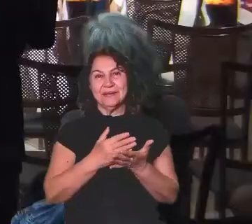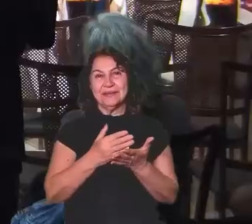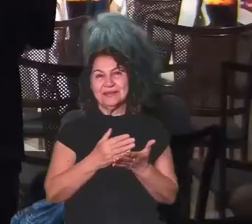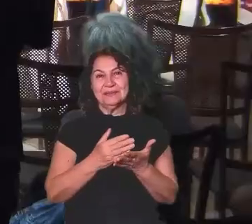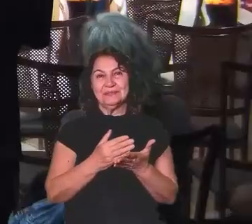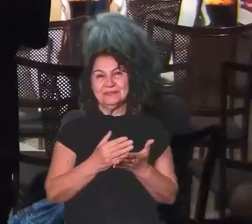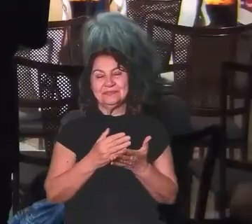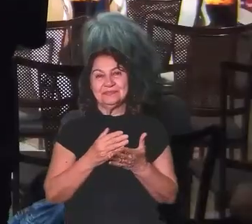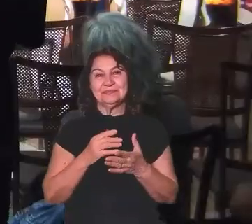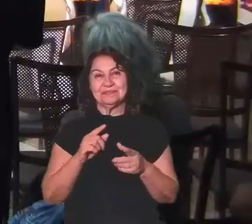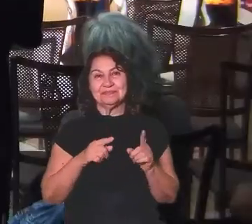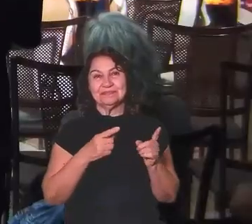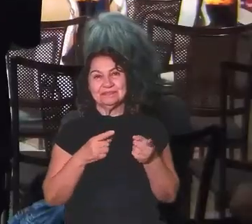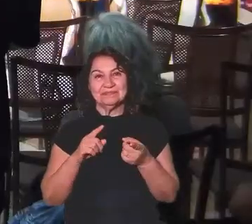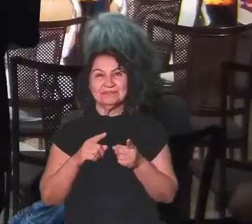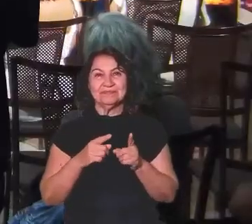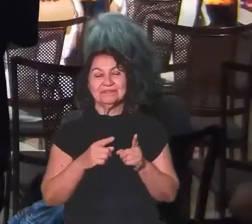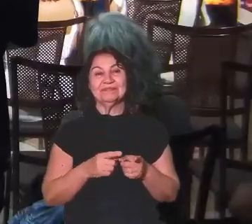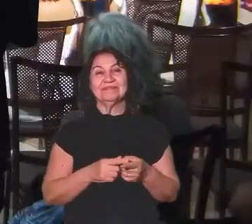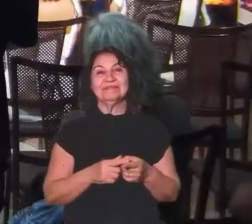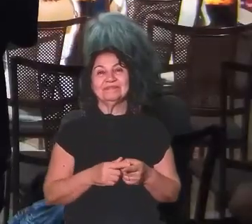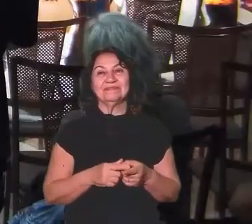massacre, negritude.